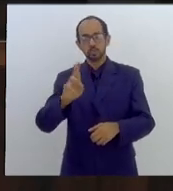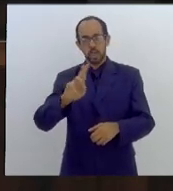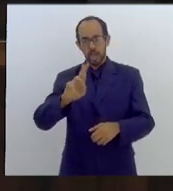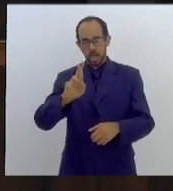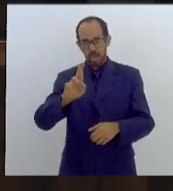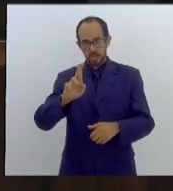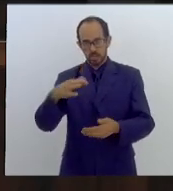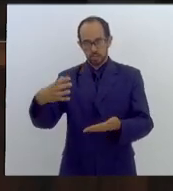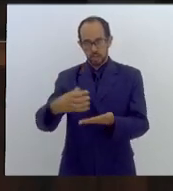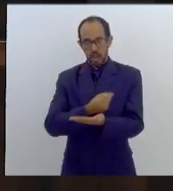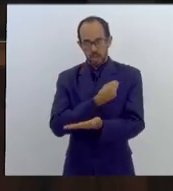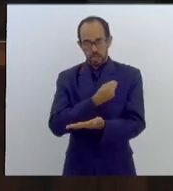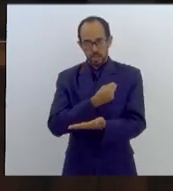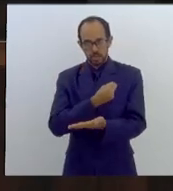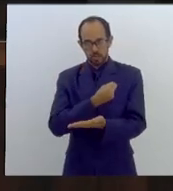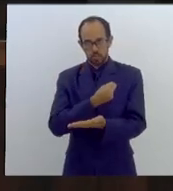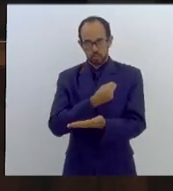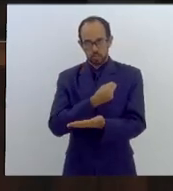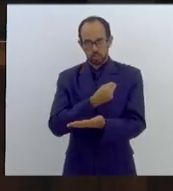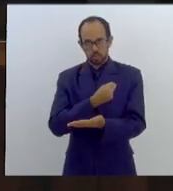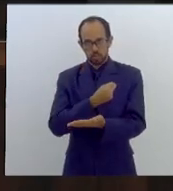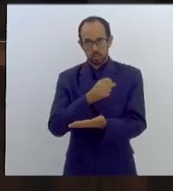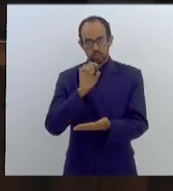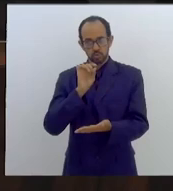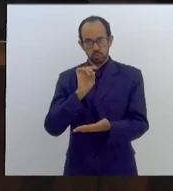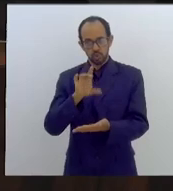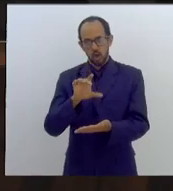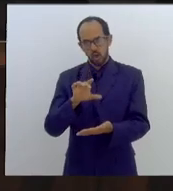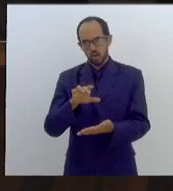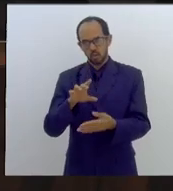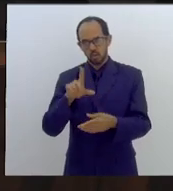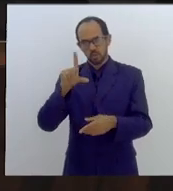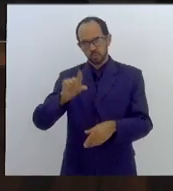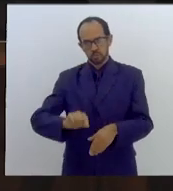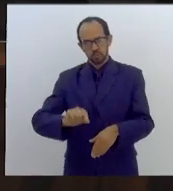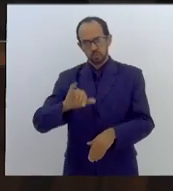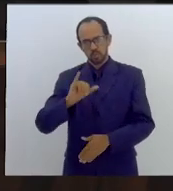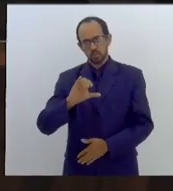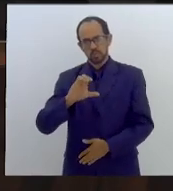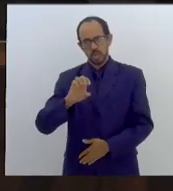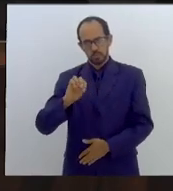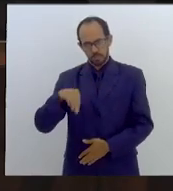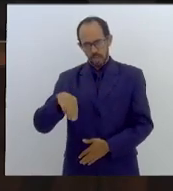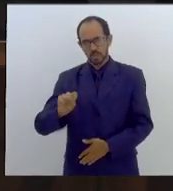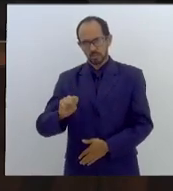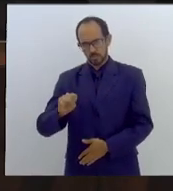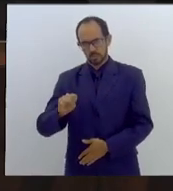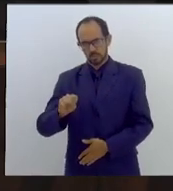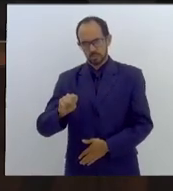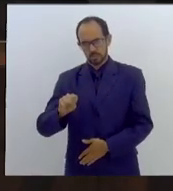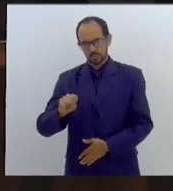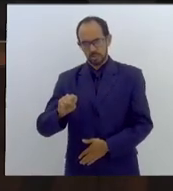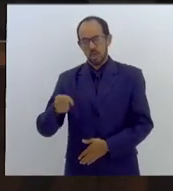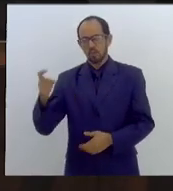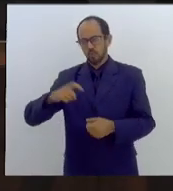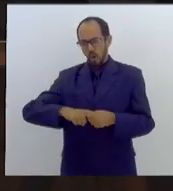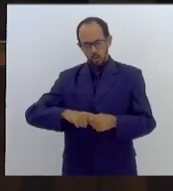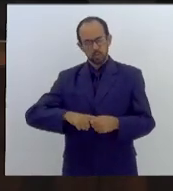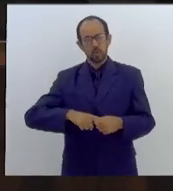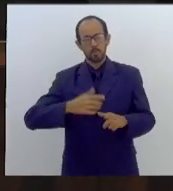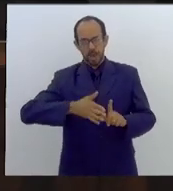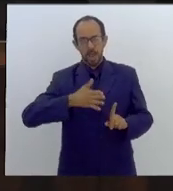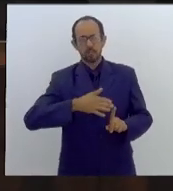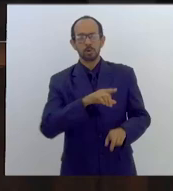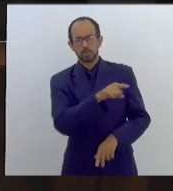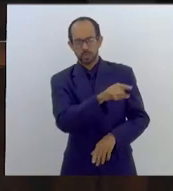1 bilhão por mês só com a redução do ICMS. Eu vou já passar a palavra de Vossa Excelência. Então,